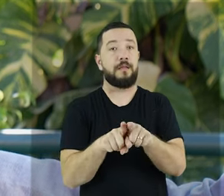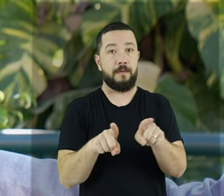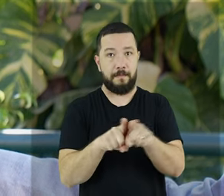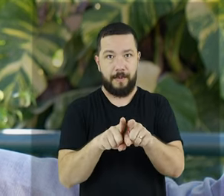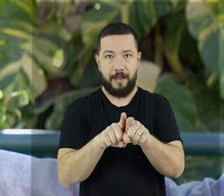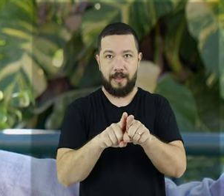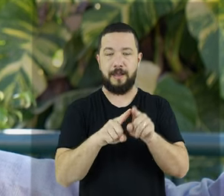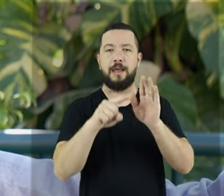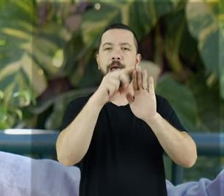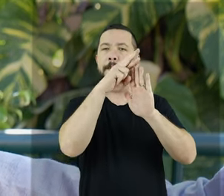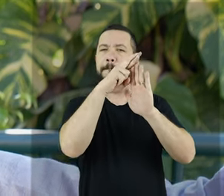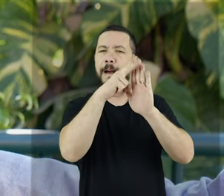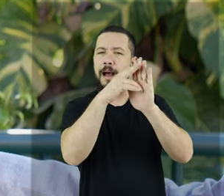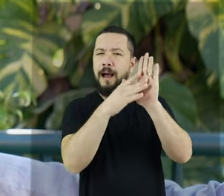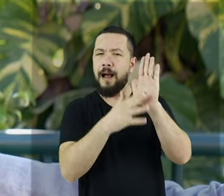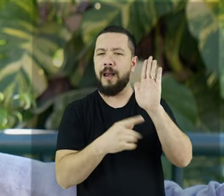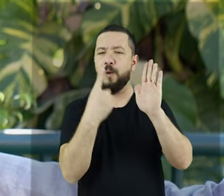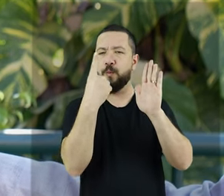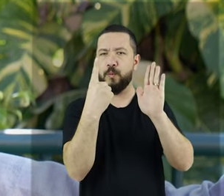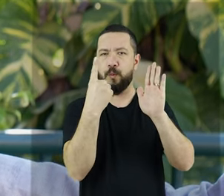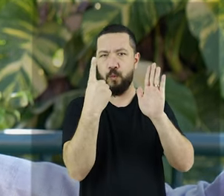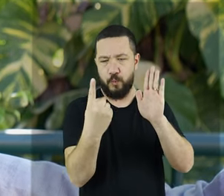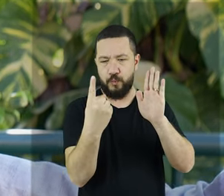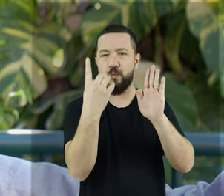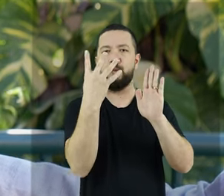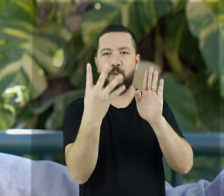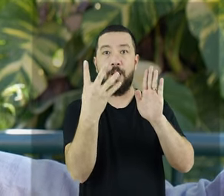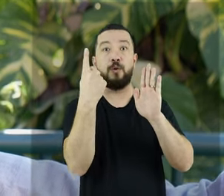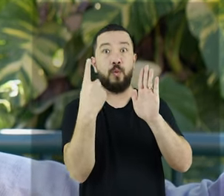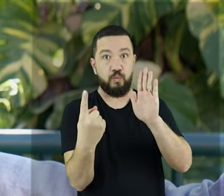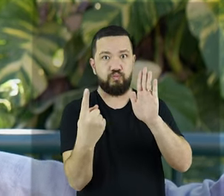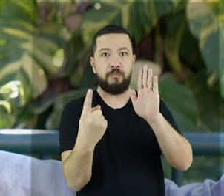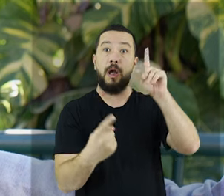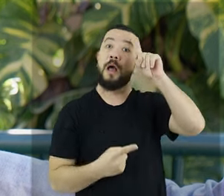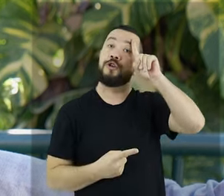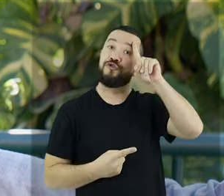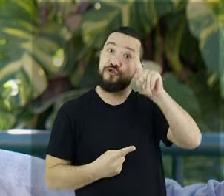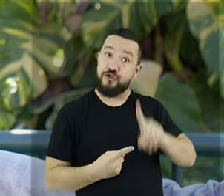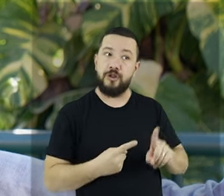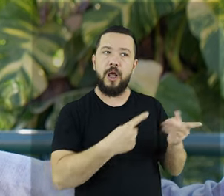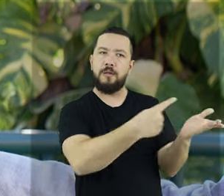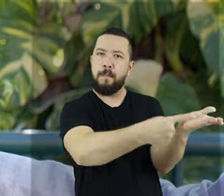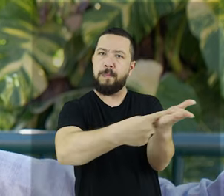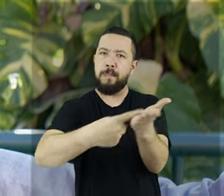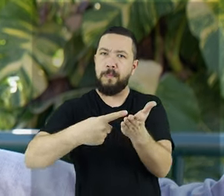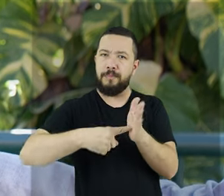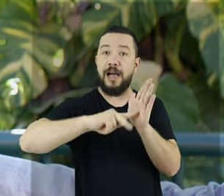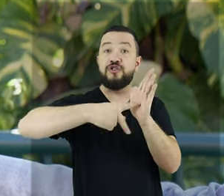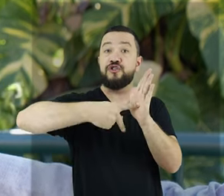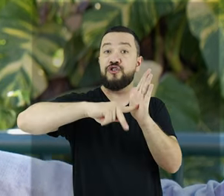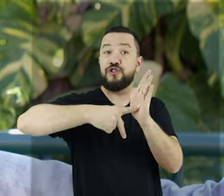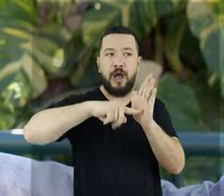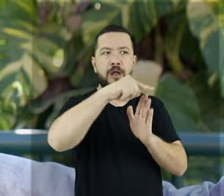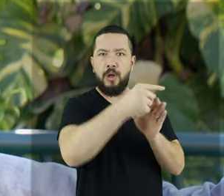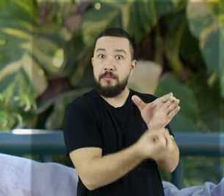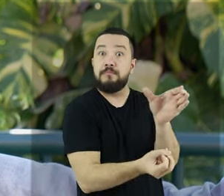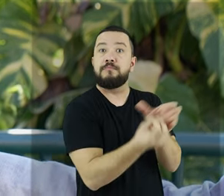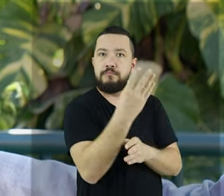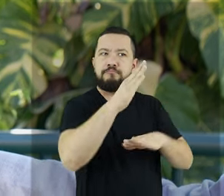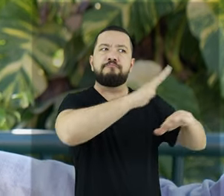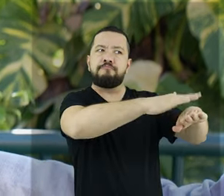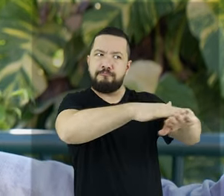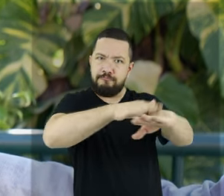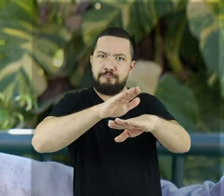a convenção 141. Sobre os direitos de organização e liberdade sindical dos